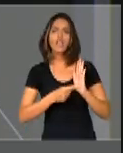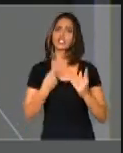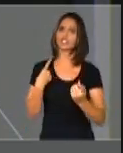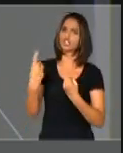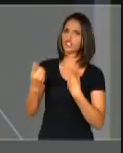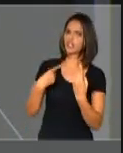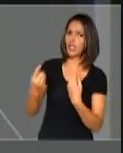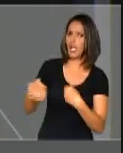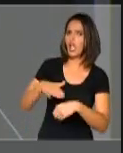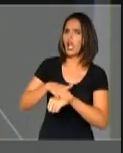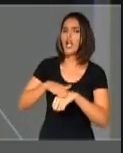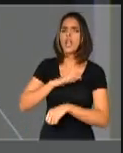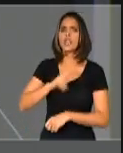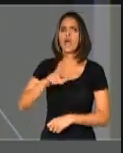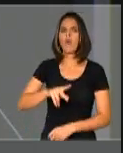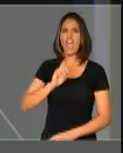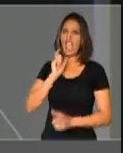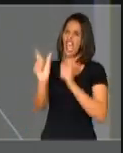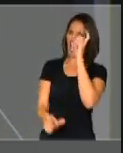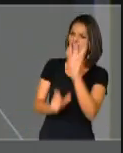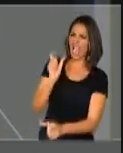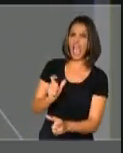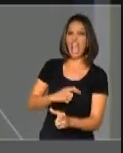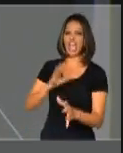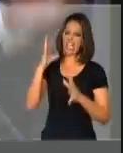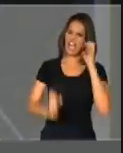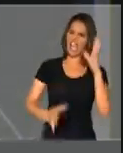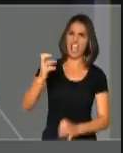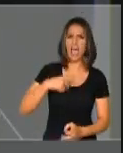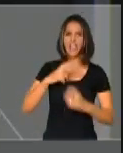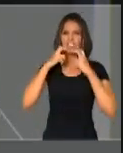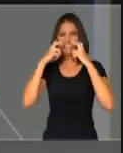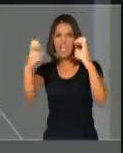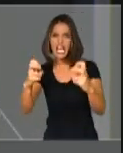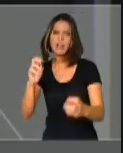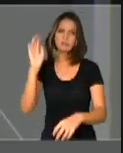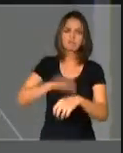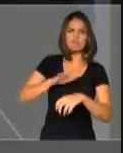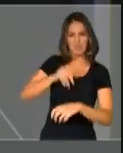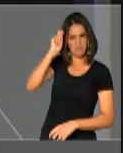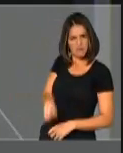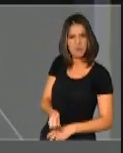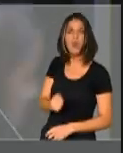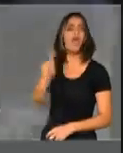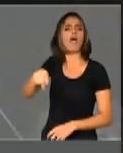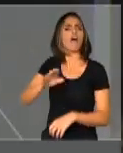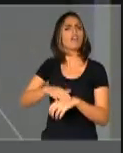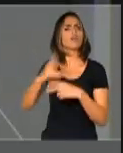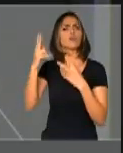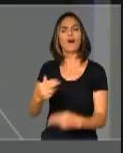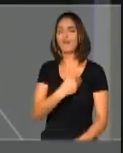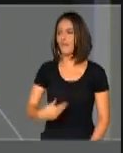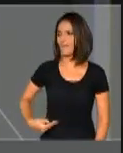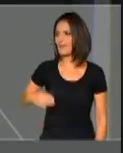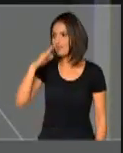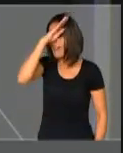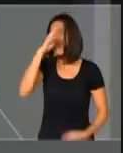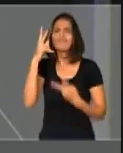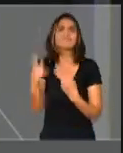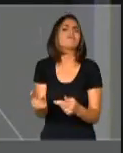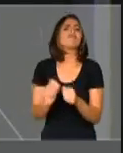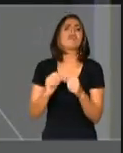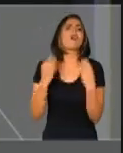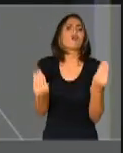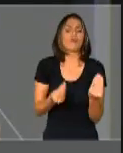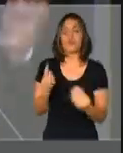no diálogo e não na base do grito ou da chibata, coisa que me parece que o governo Bolsonaro gosta muito de fazer. Nós